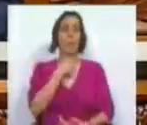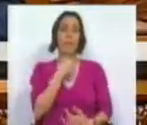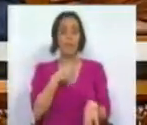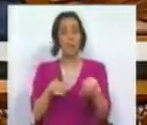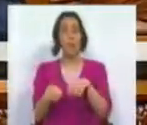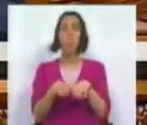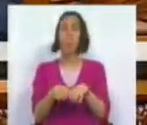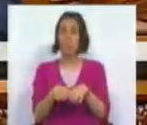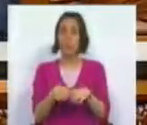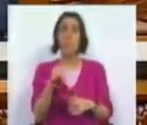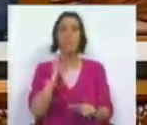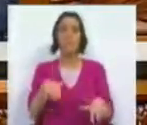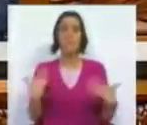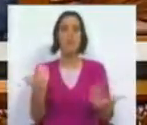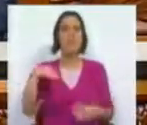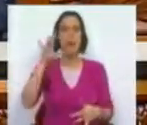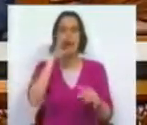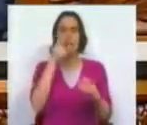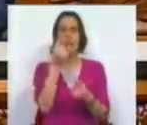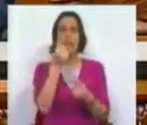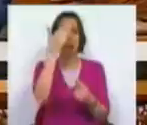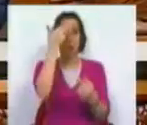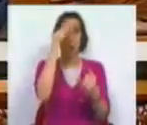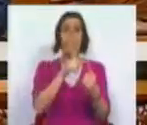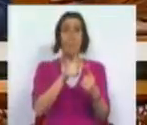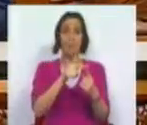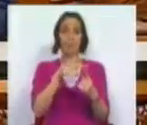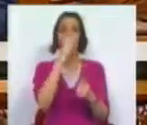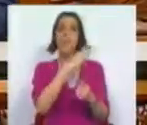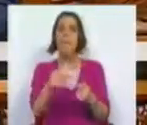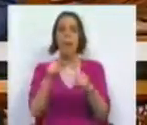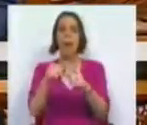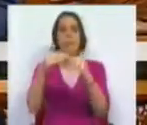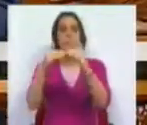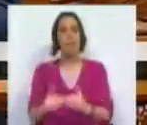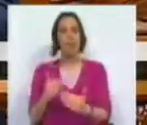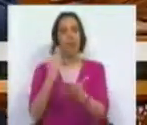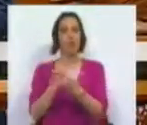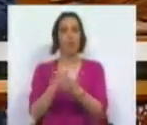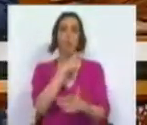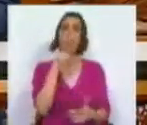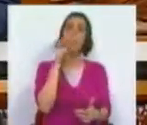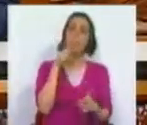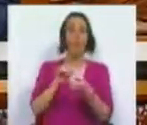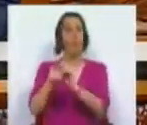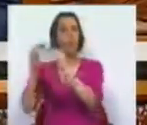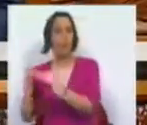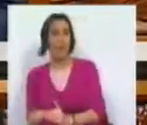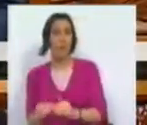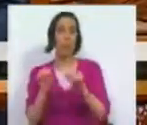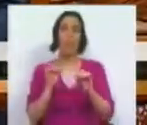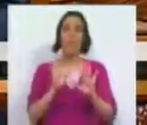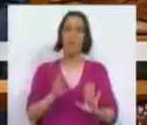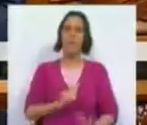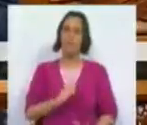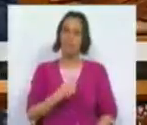decisões políticas que permitiram que mais dinheiro do que o previsto fosse aplicado a menos escolas do que o prometido. E este facto